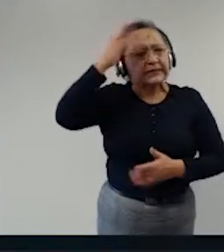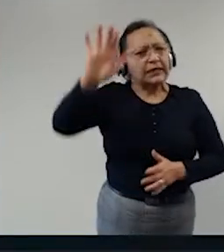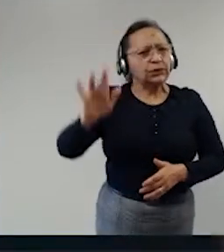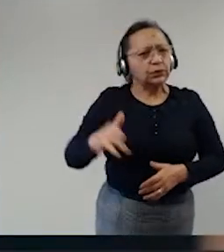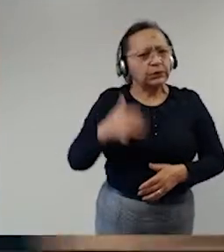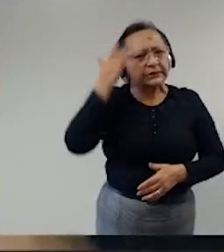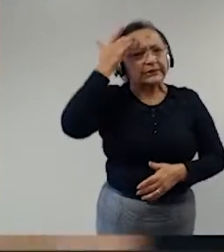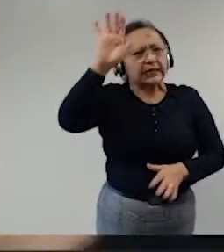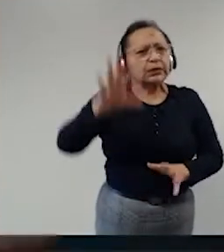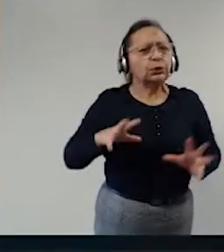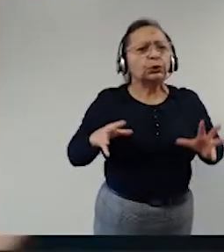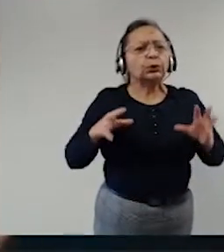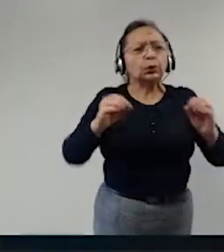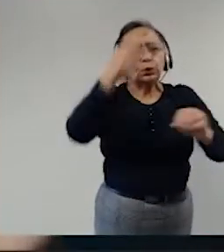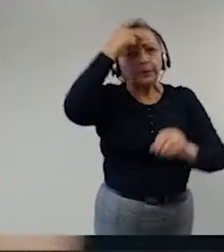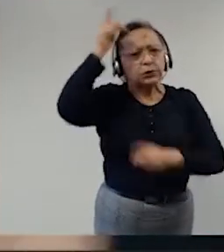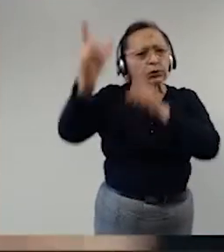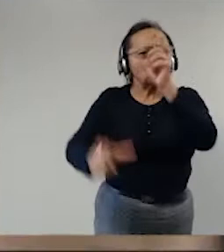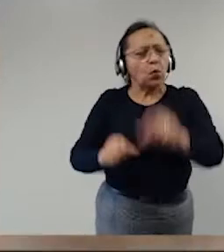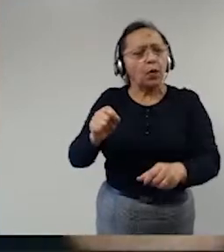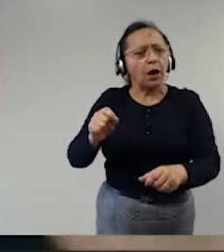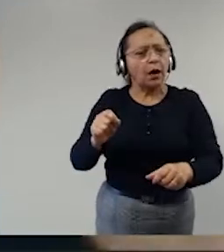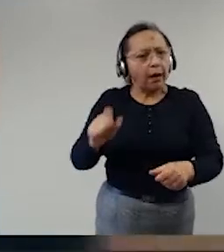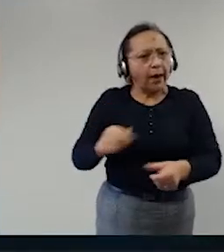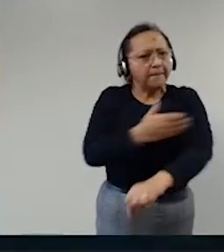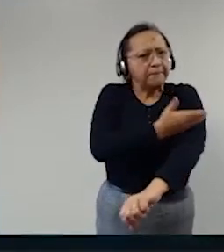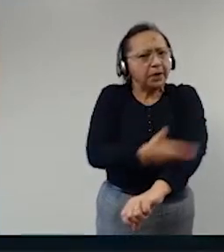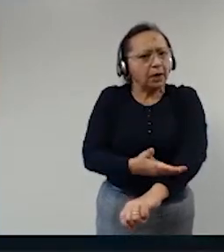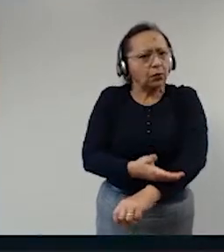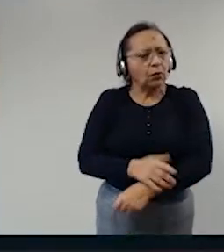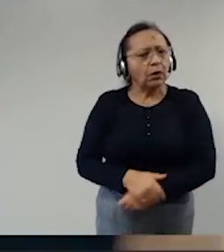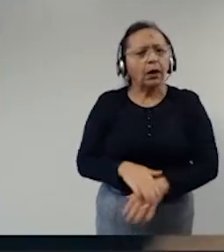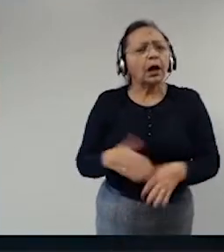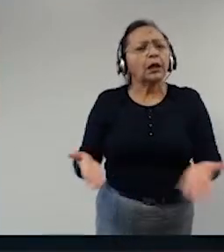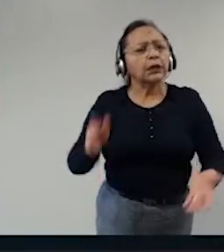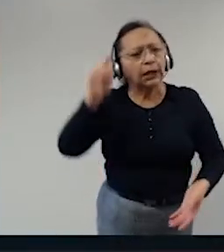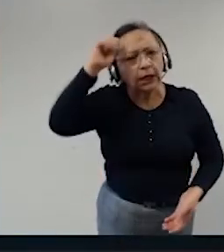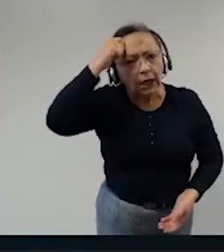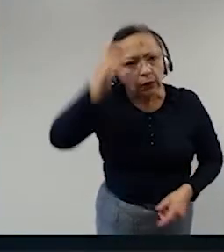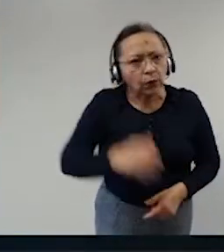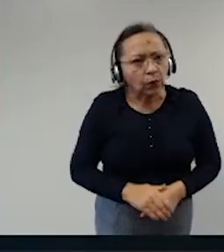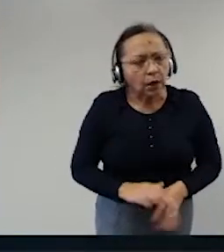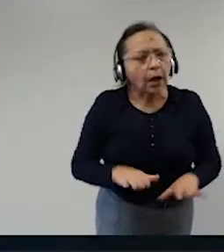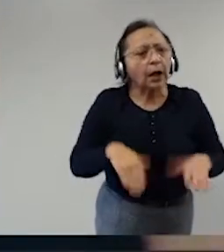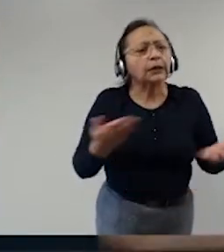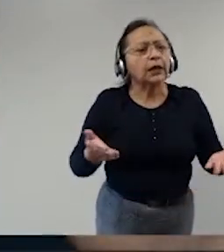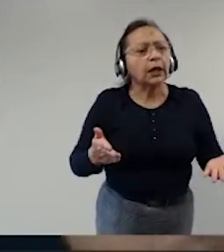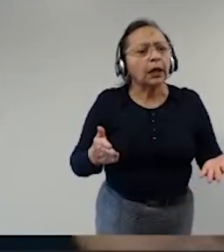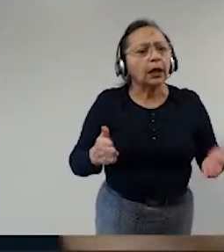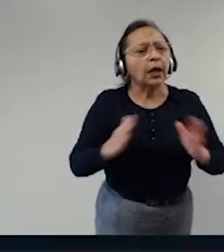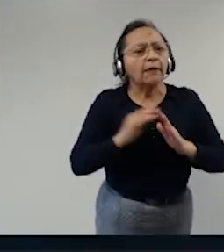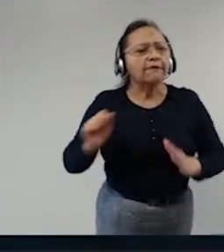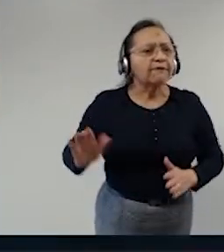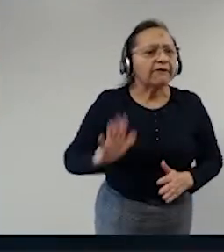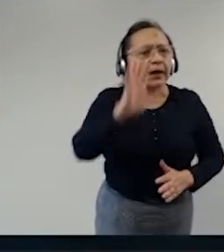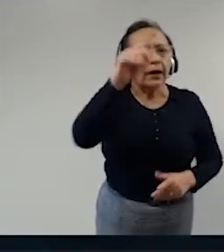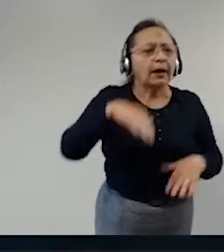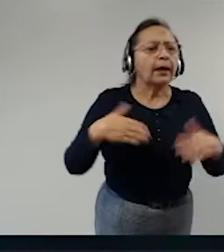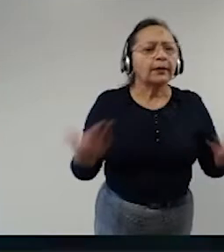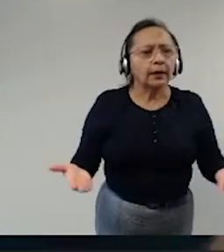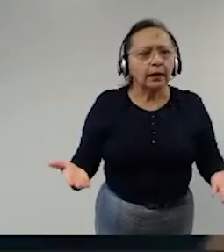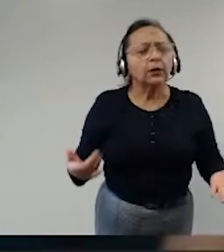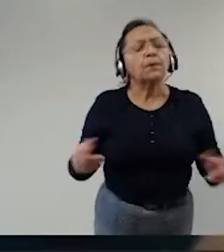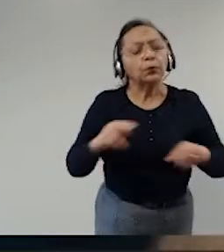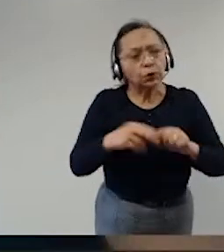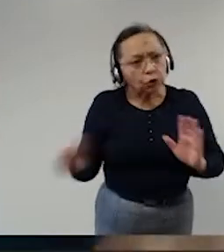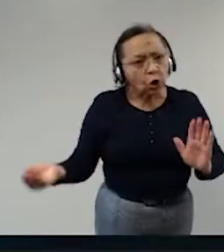é legítima. Isso, no momento, não interessa. O importante é que está colocado aí uma possibilidade